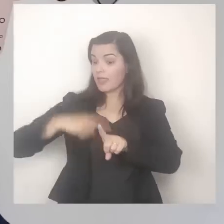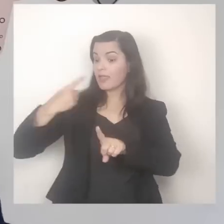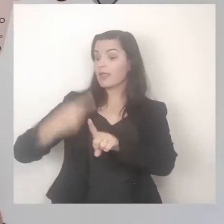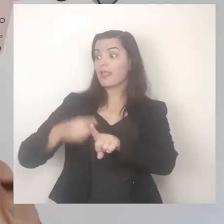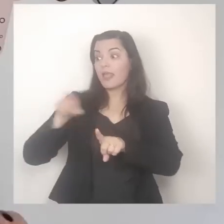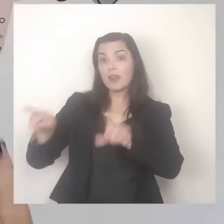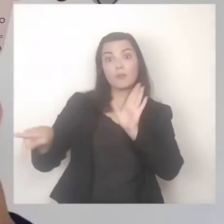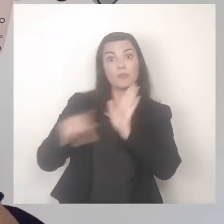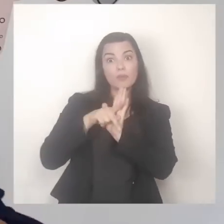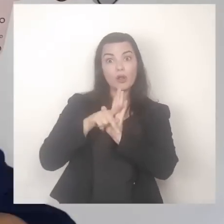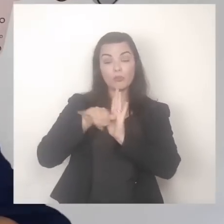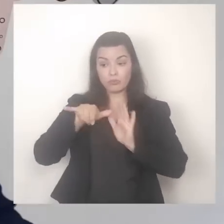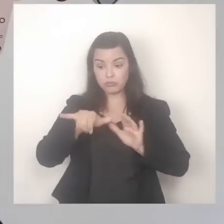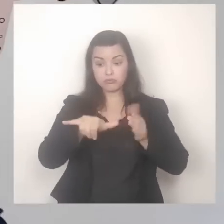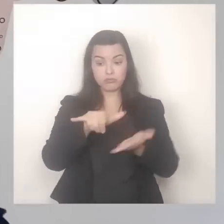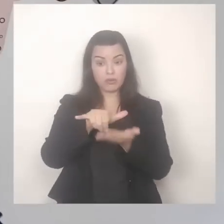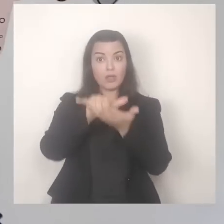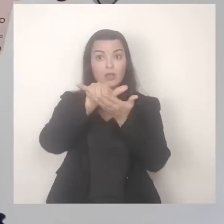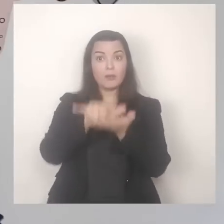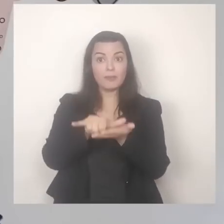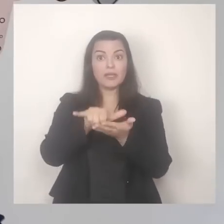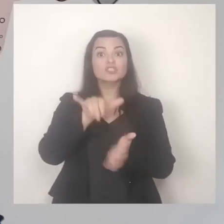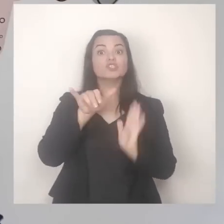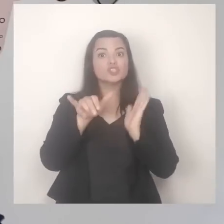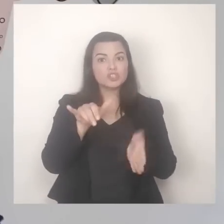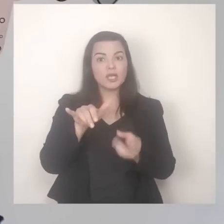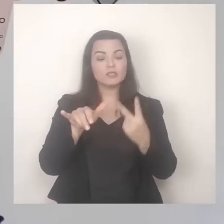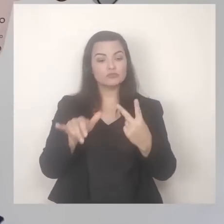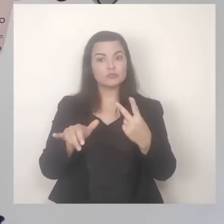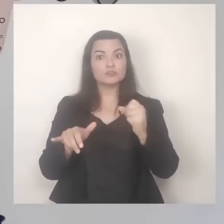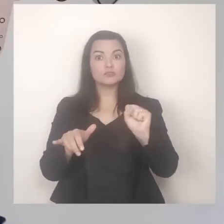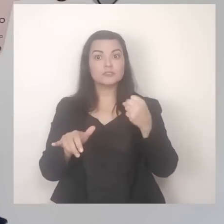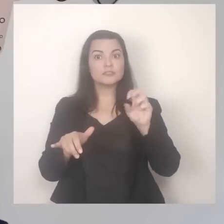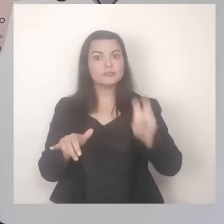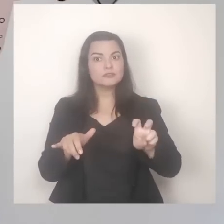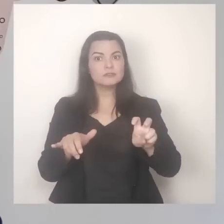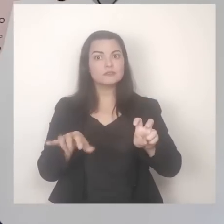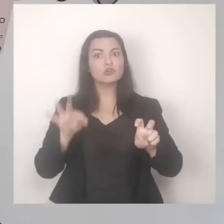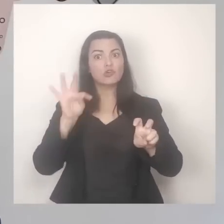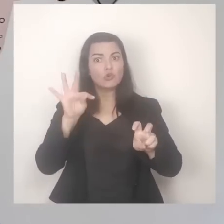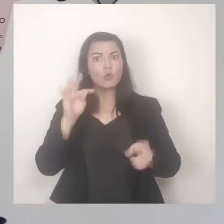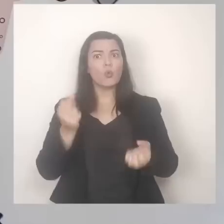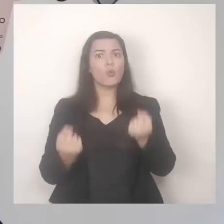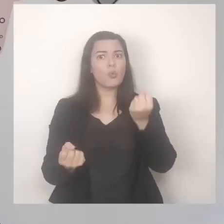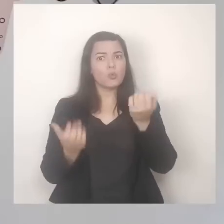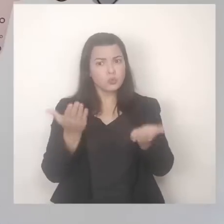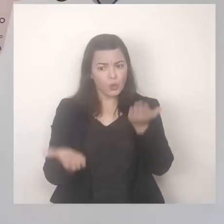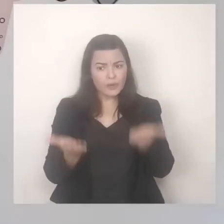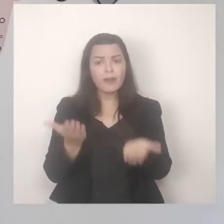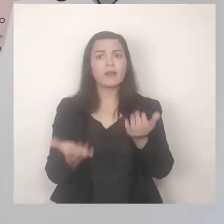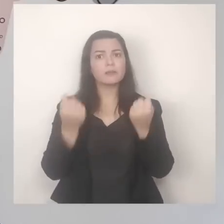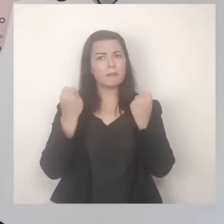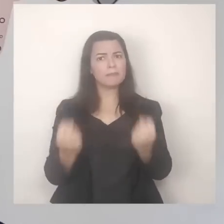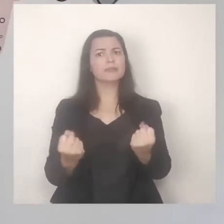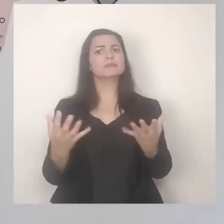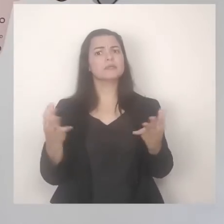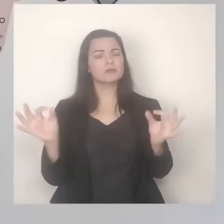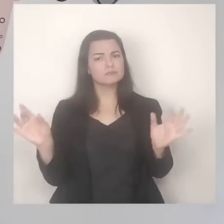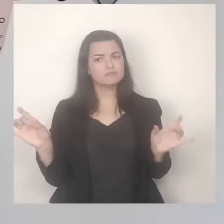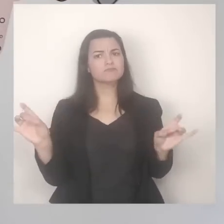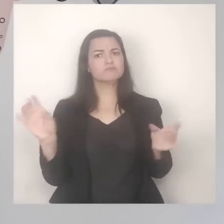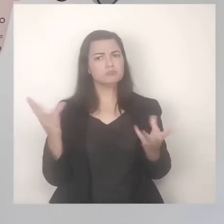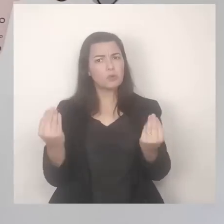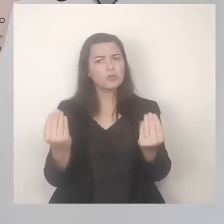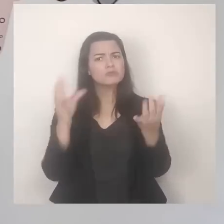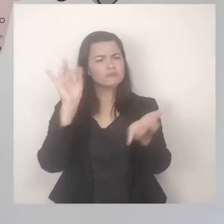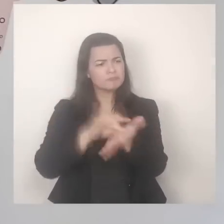só já pesa 285 toneladas. É muita coisa. Os